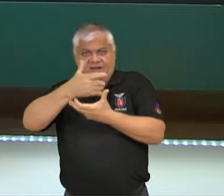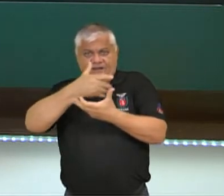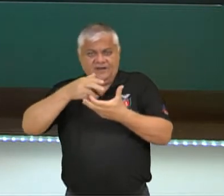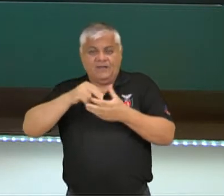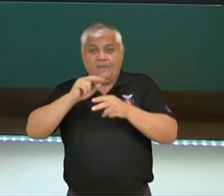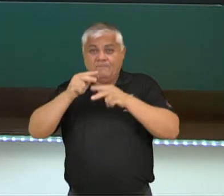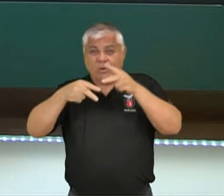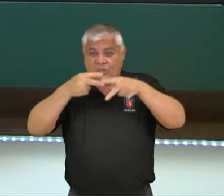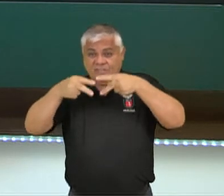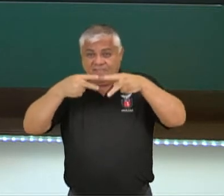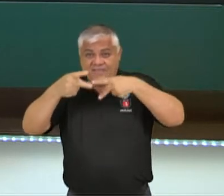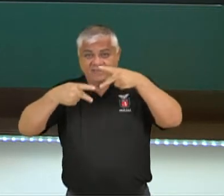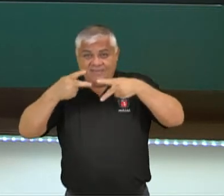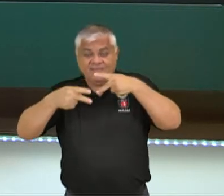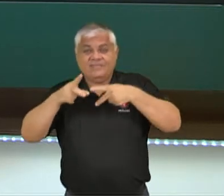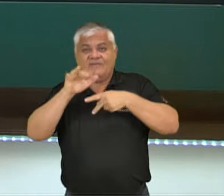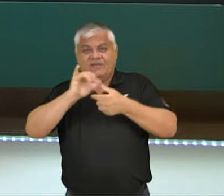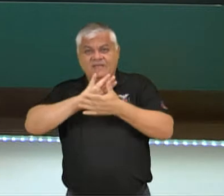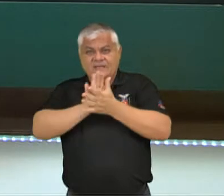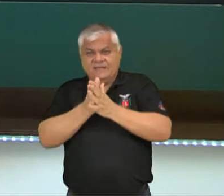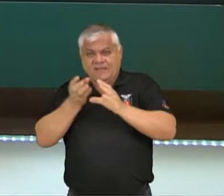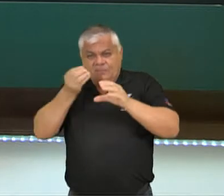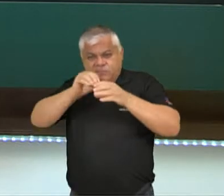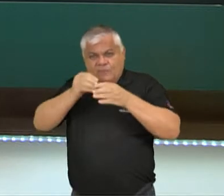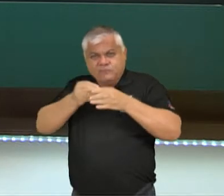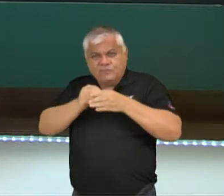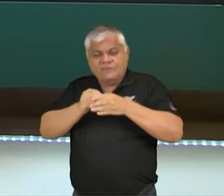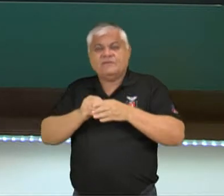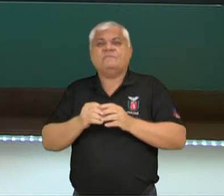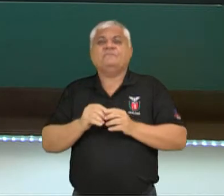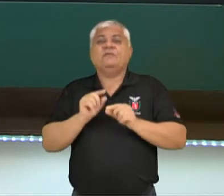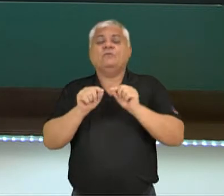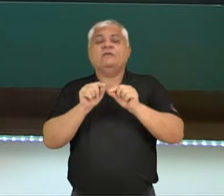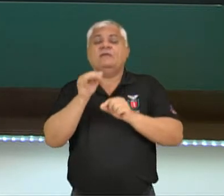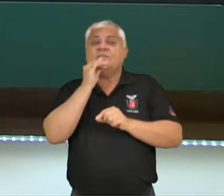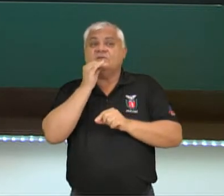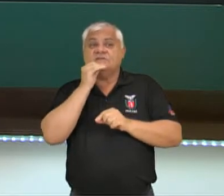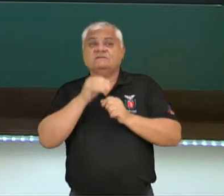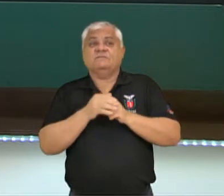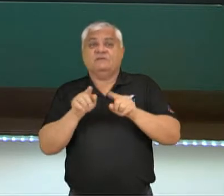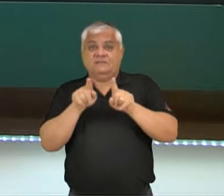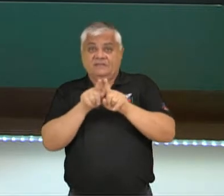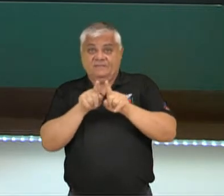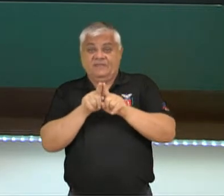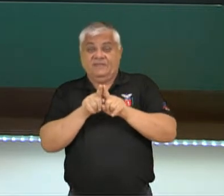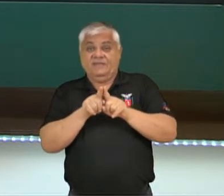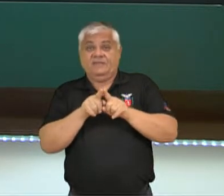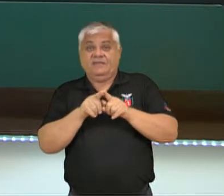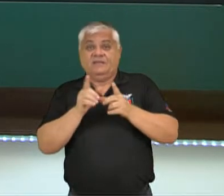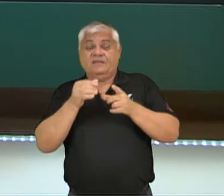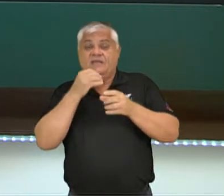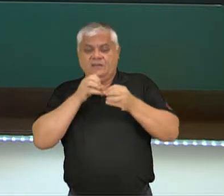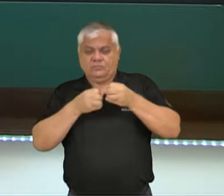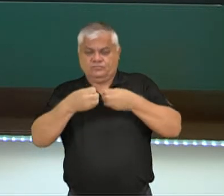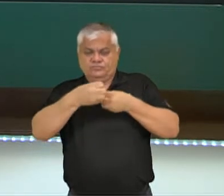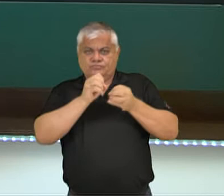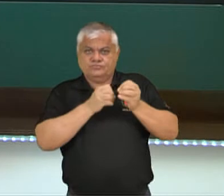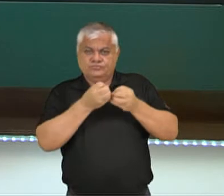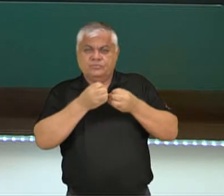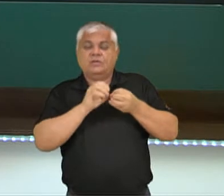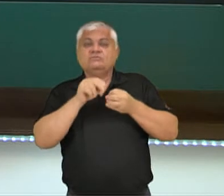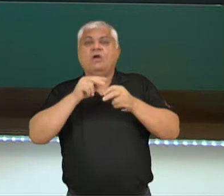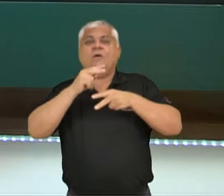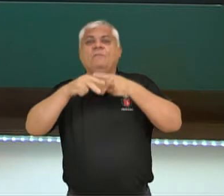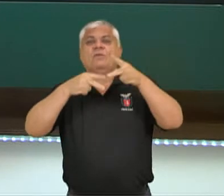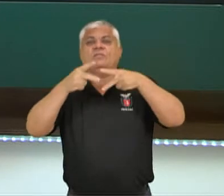proteínas que vão atuar dentro da própria célula. E o que são aderidos no retículo endoplasmático vão sintetizar proteínas que